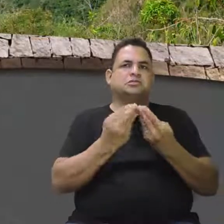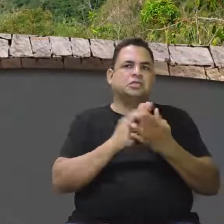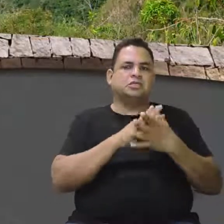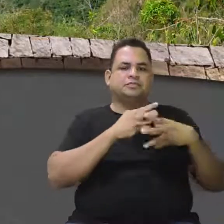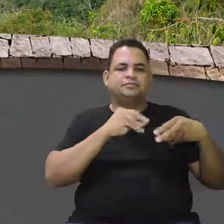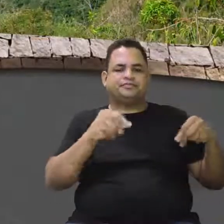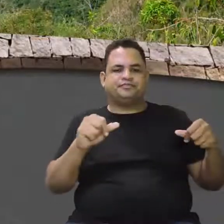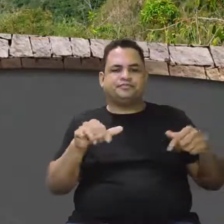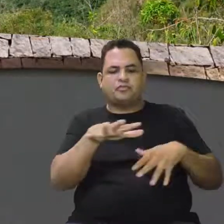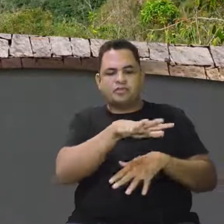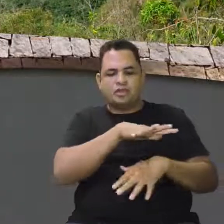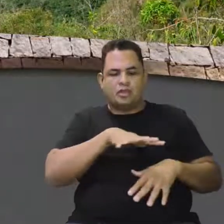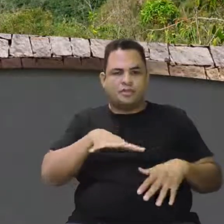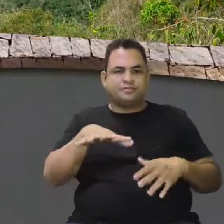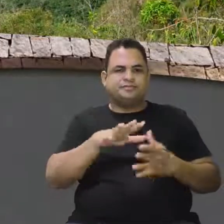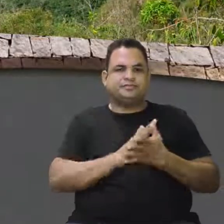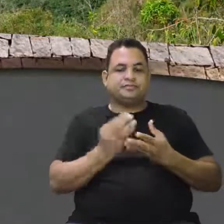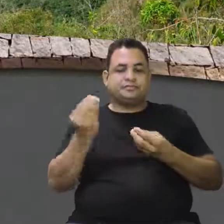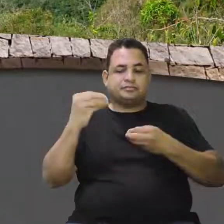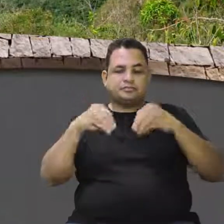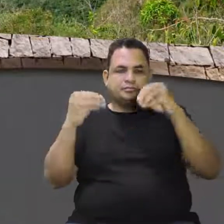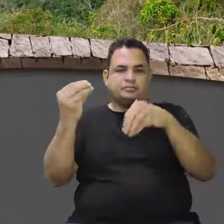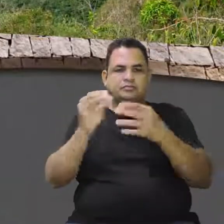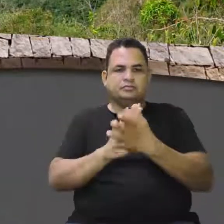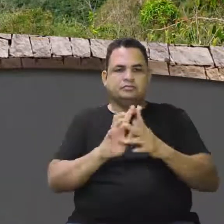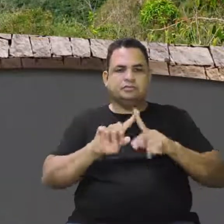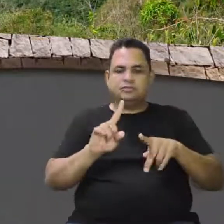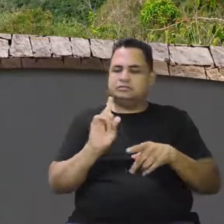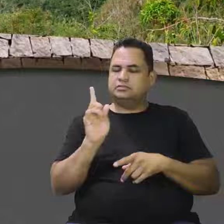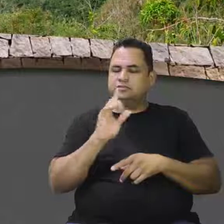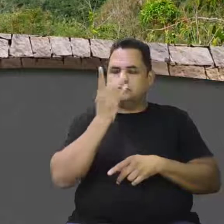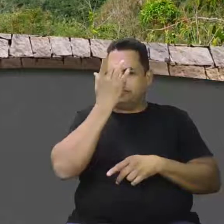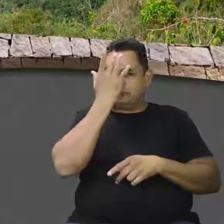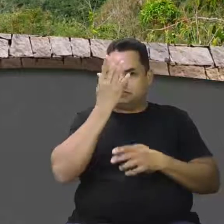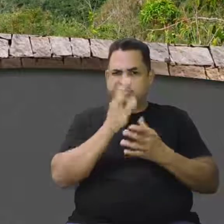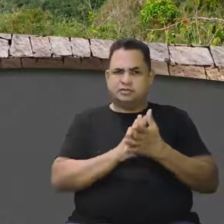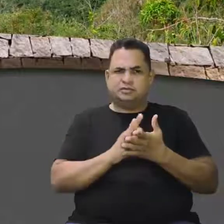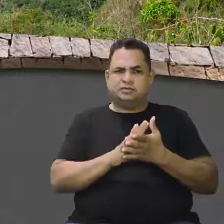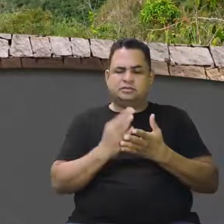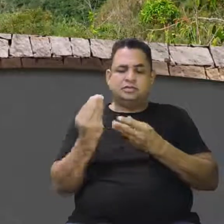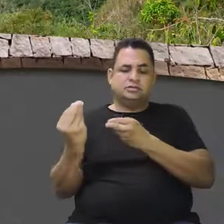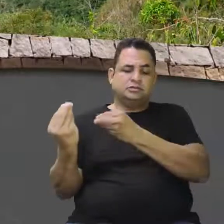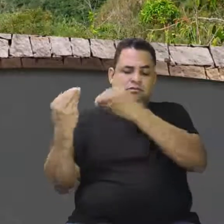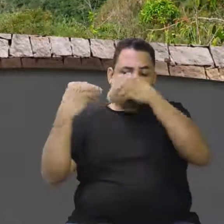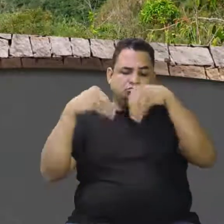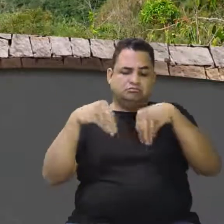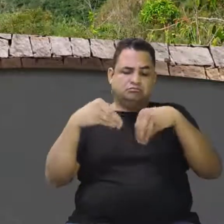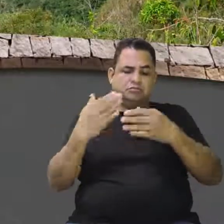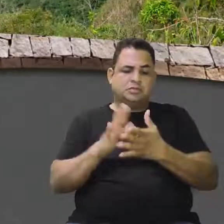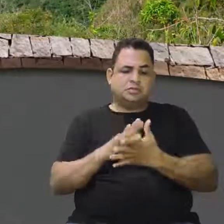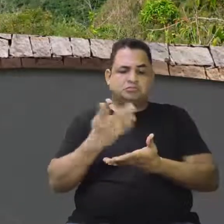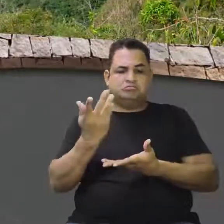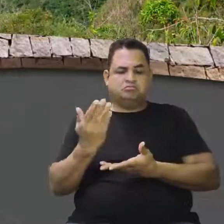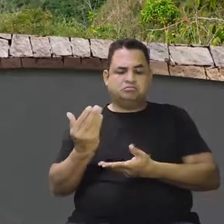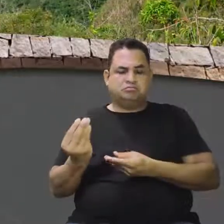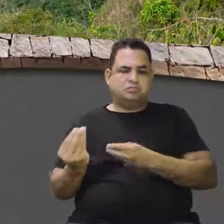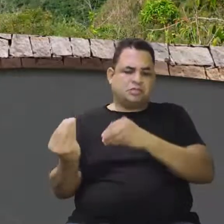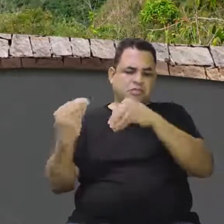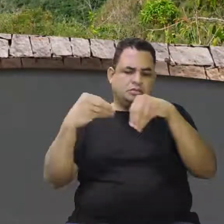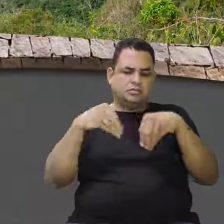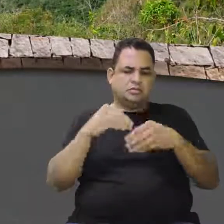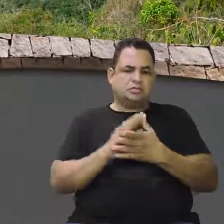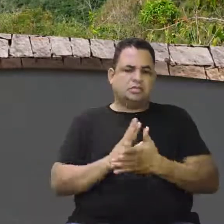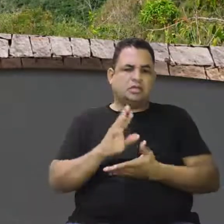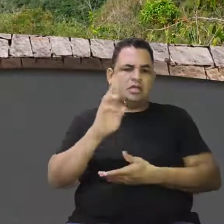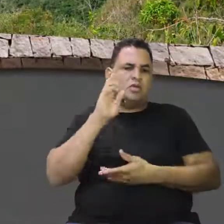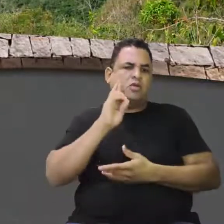para cultivo, mas não foi assim tão fácil não, galera. Esse migrante chegou aqui no estado de Rondônia, viajou aí